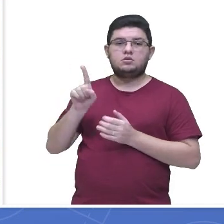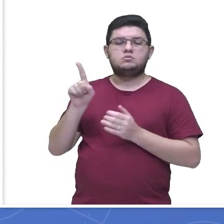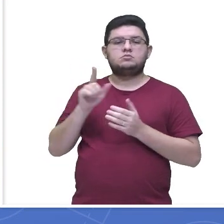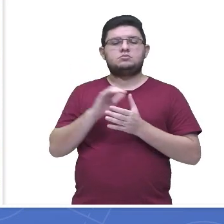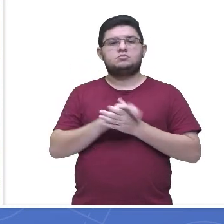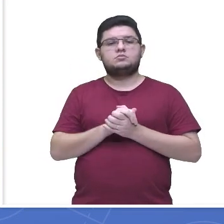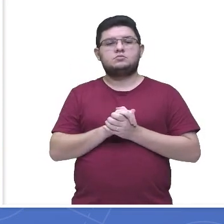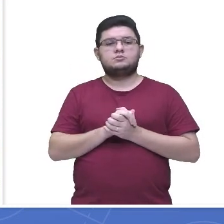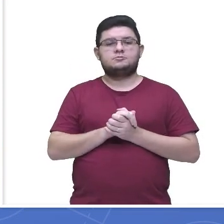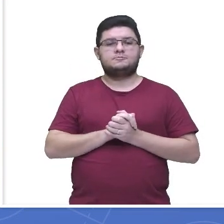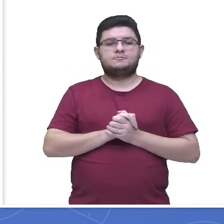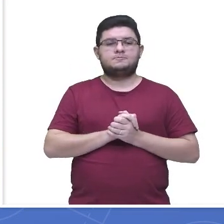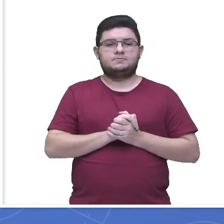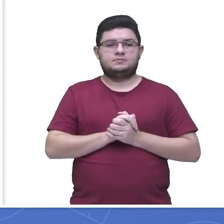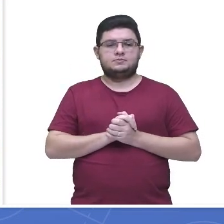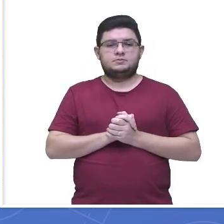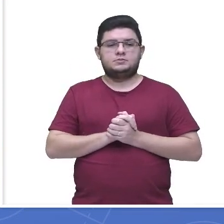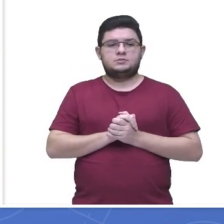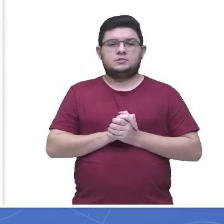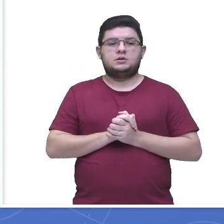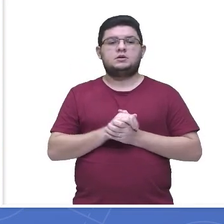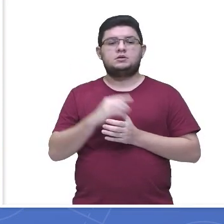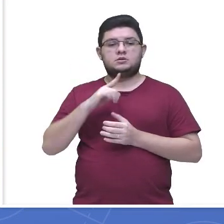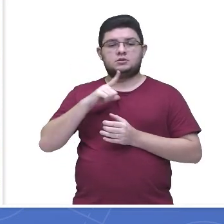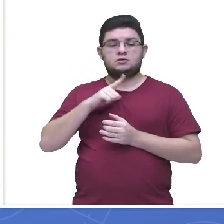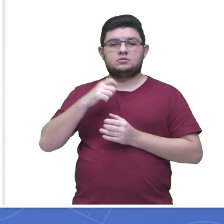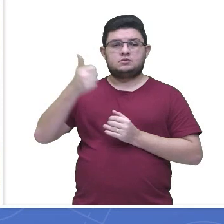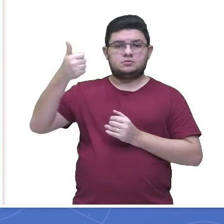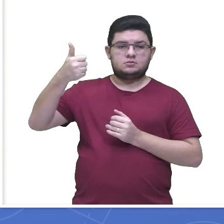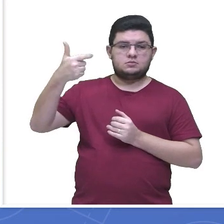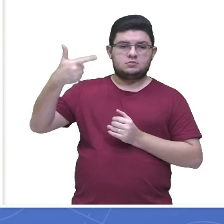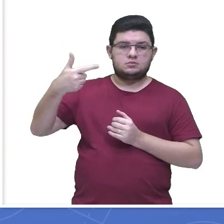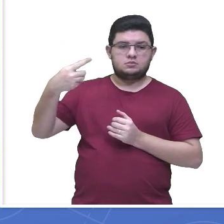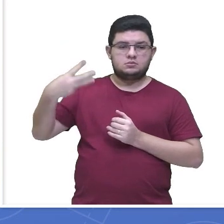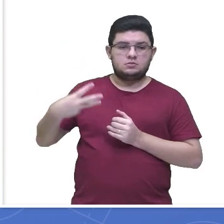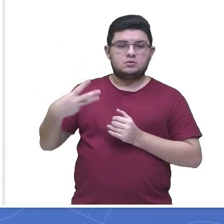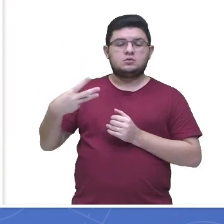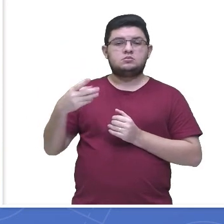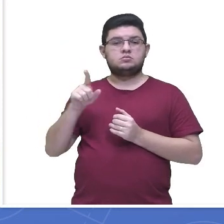aos protozoários. Temos aí 3 afirmações. Vamos ver o nosso chat, o